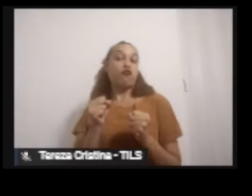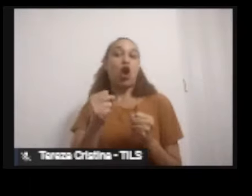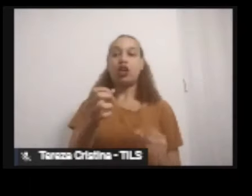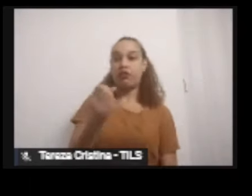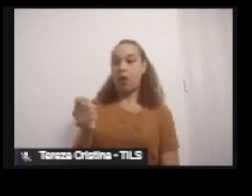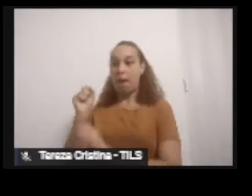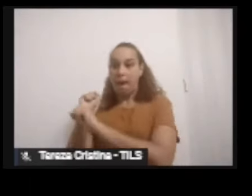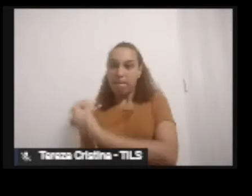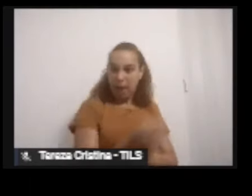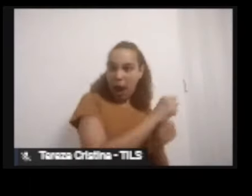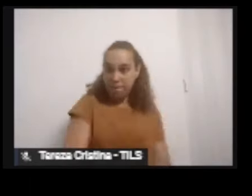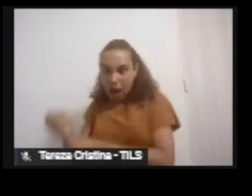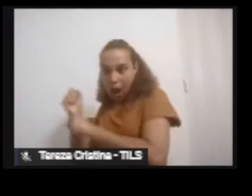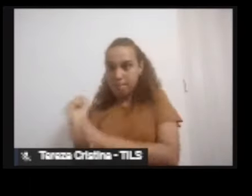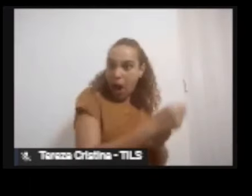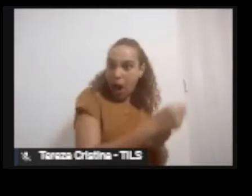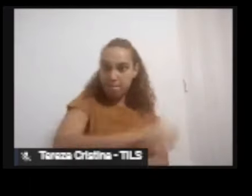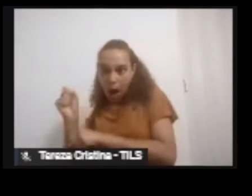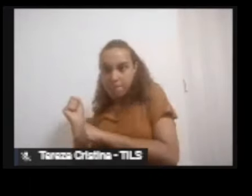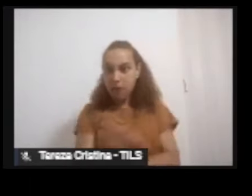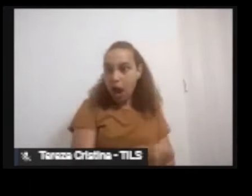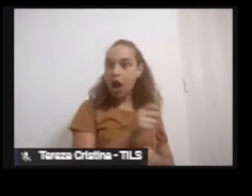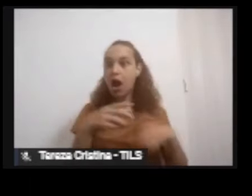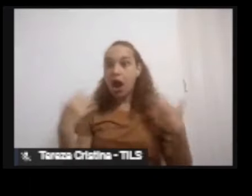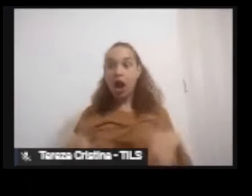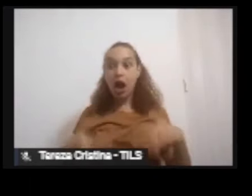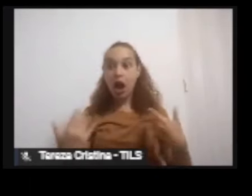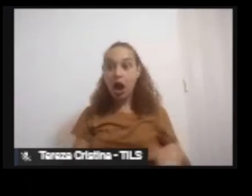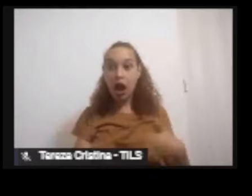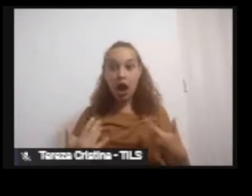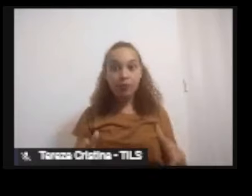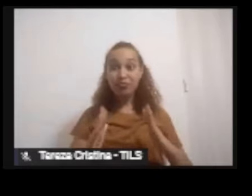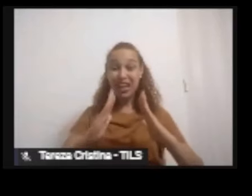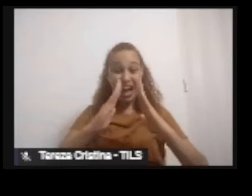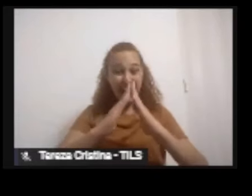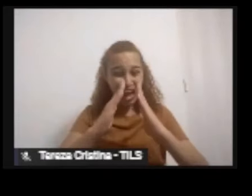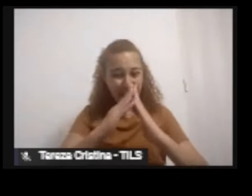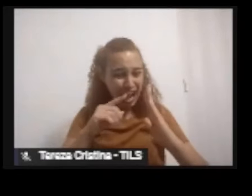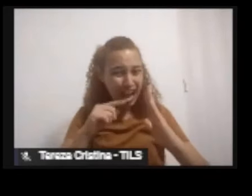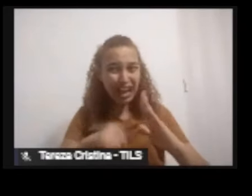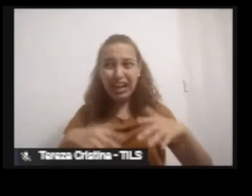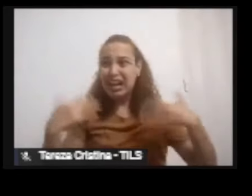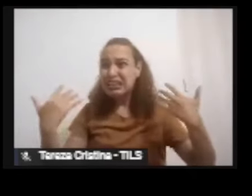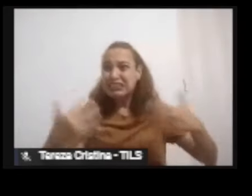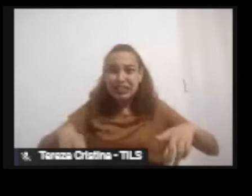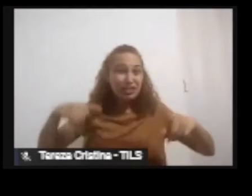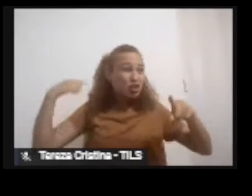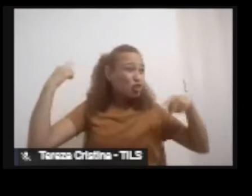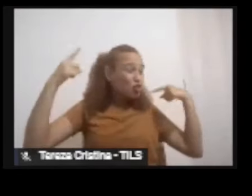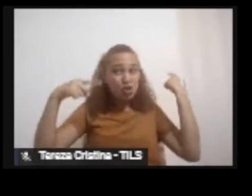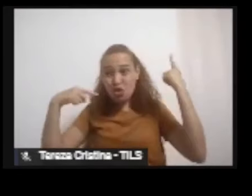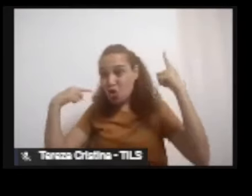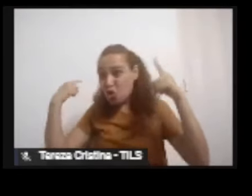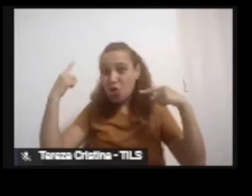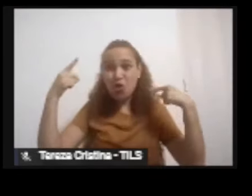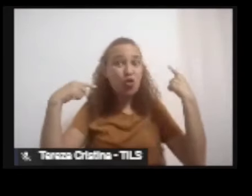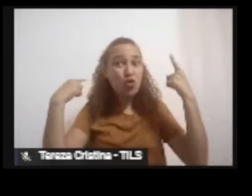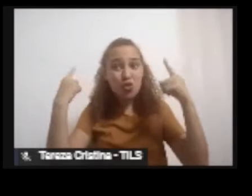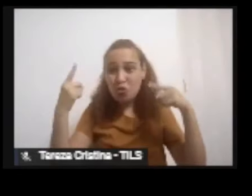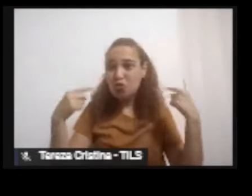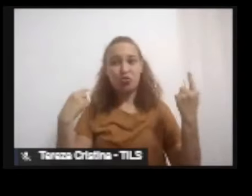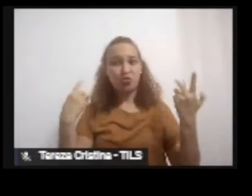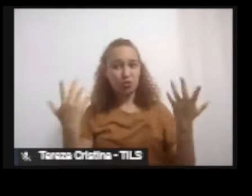da frente. A casa de João estava uma insanidade, e ele desejou, com